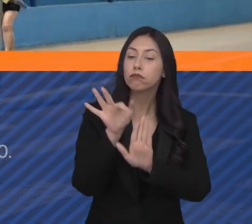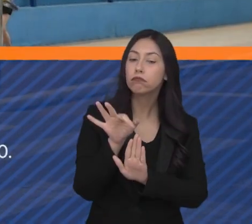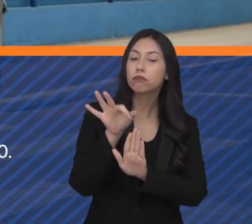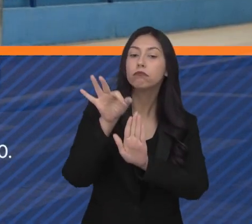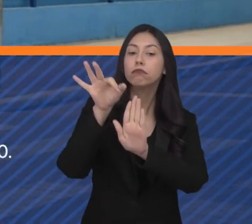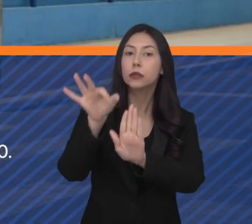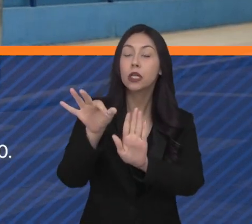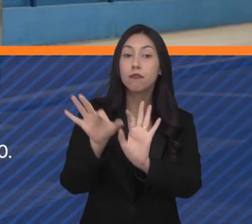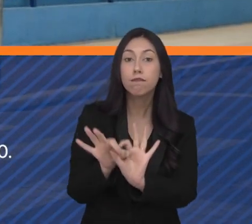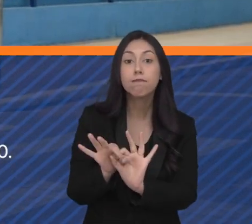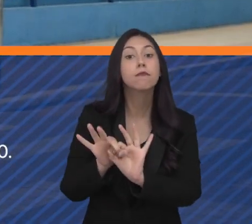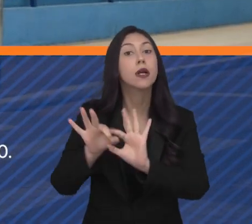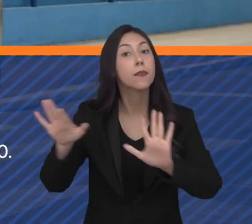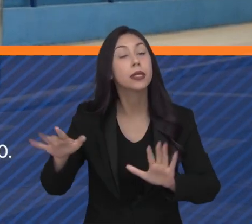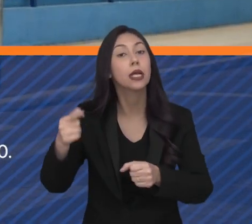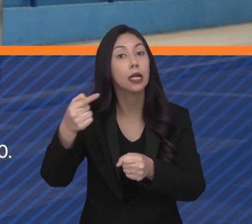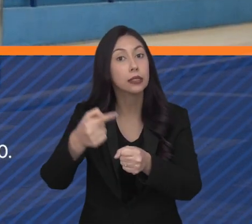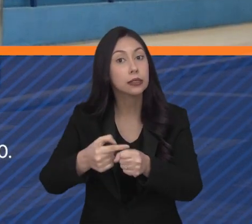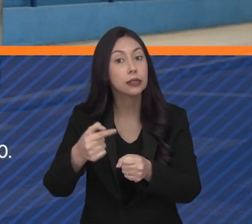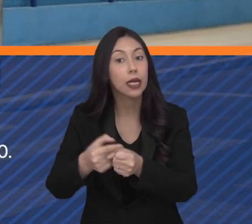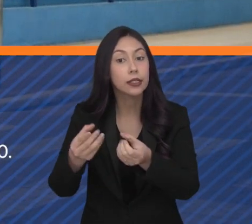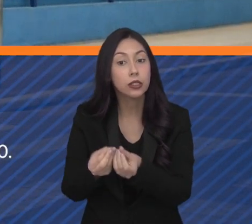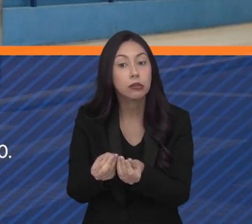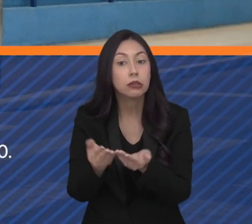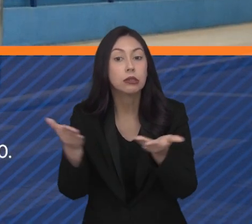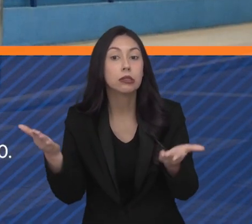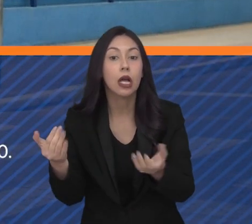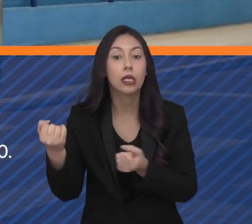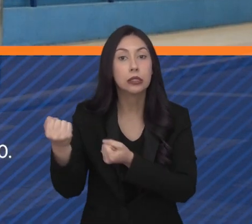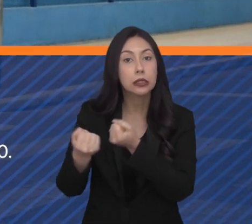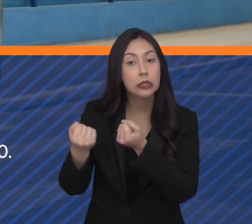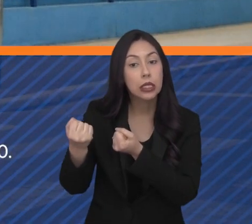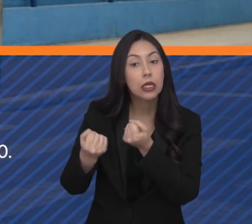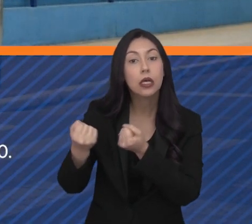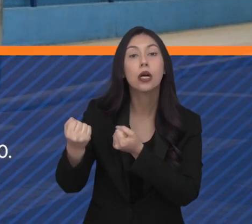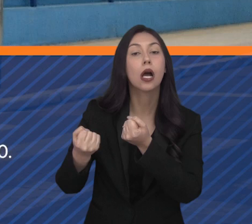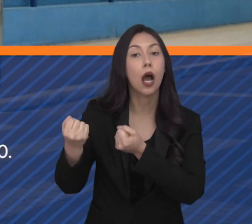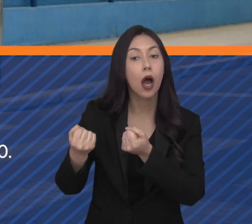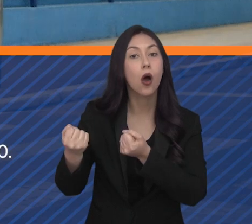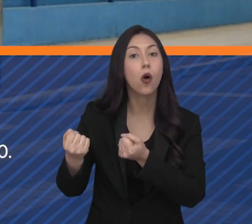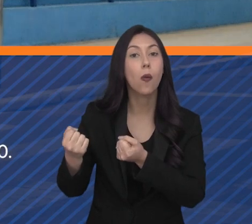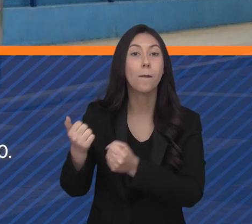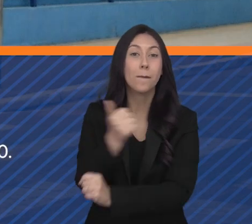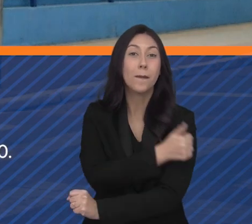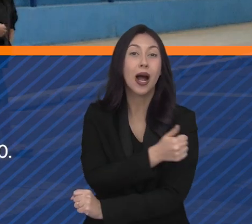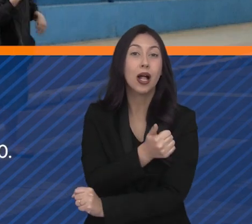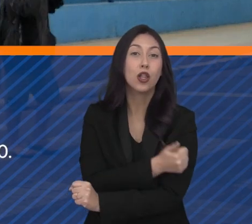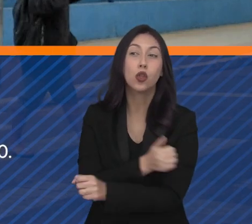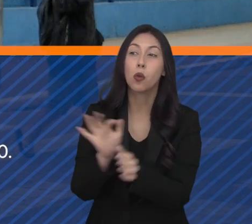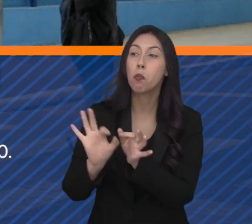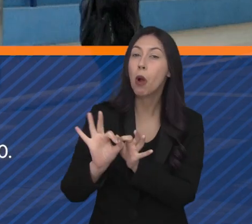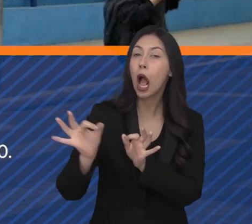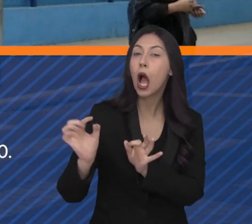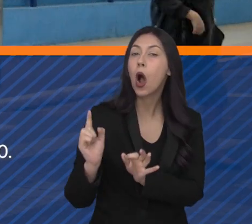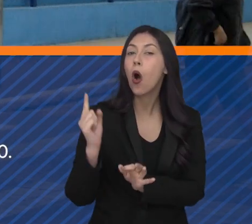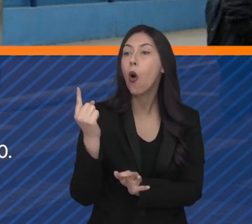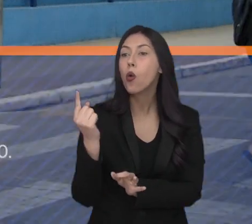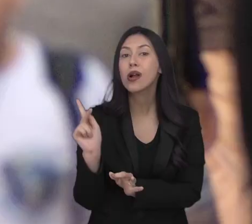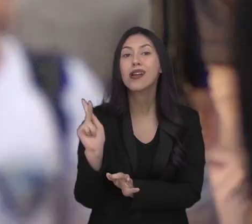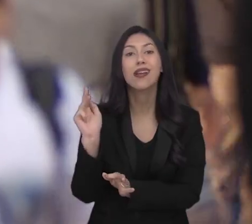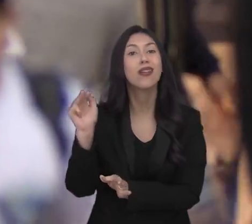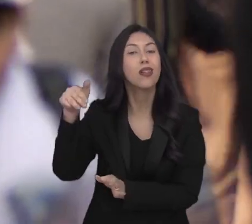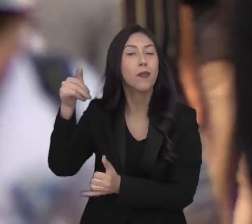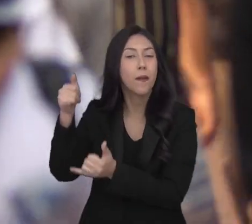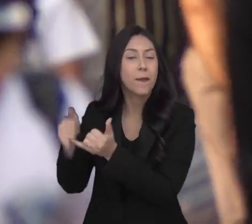uma matéria que autoriza o município a oferecer transporte fretado para alunos que moram a mais de 1,5 km da